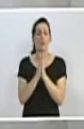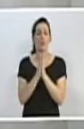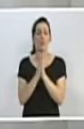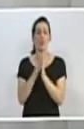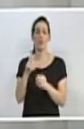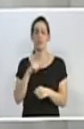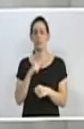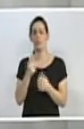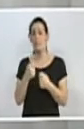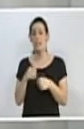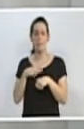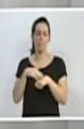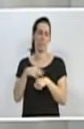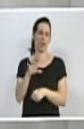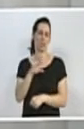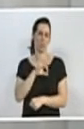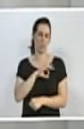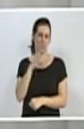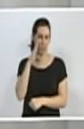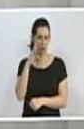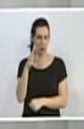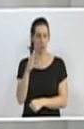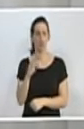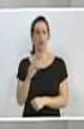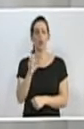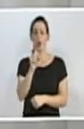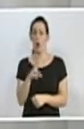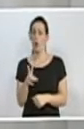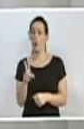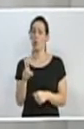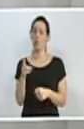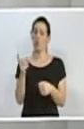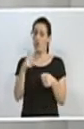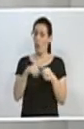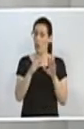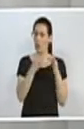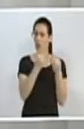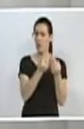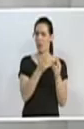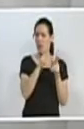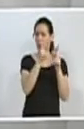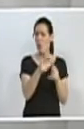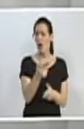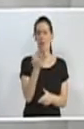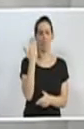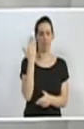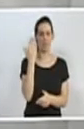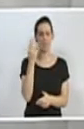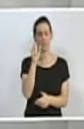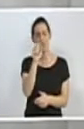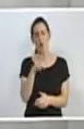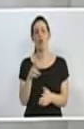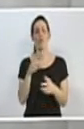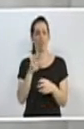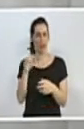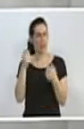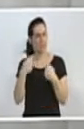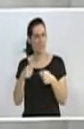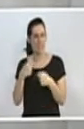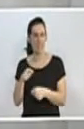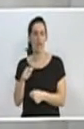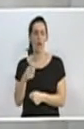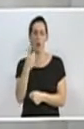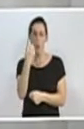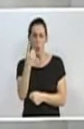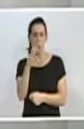tenhamos mais policiais. Ou se volta a família de antigamente, ou daqui a pouco nós vamos precisar de um